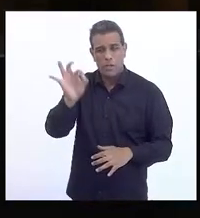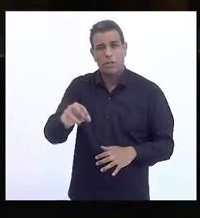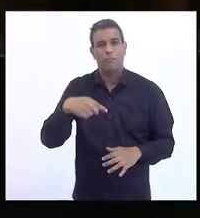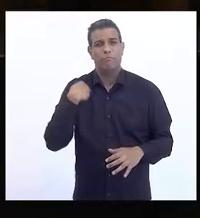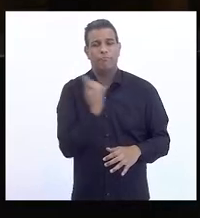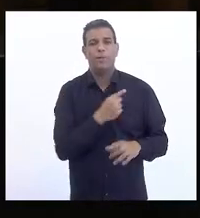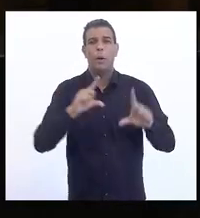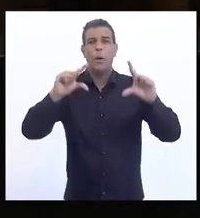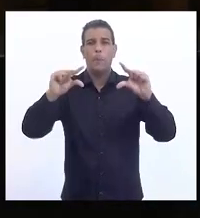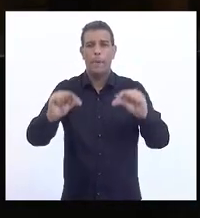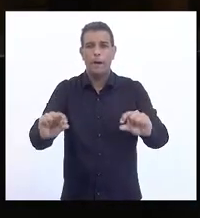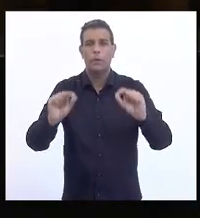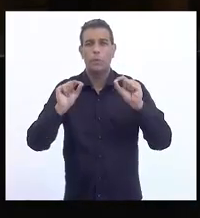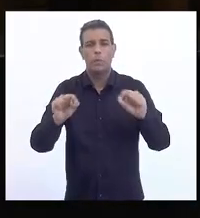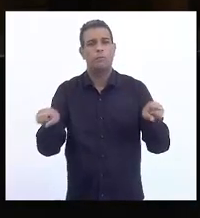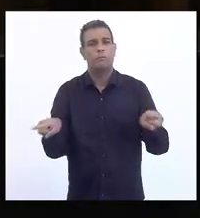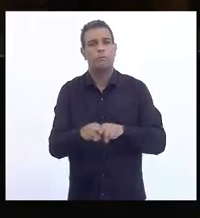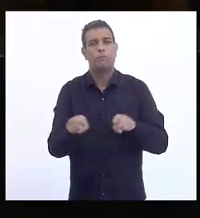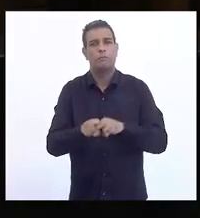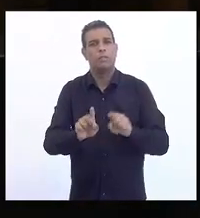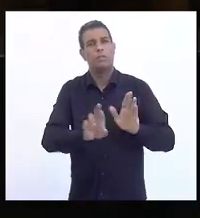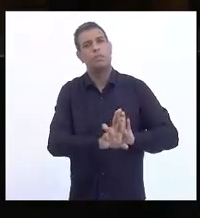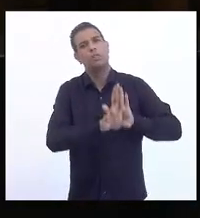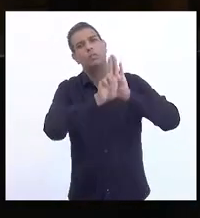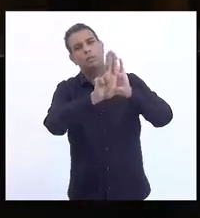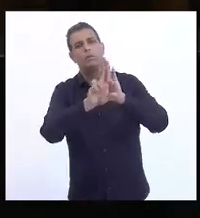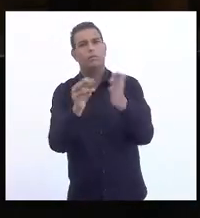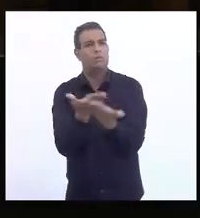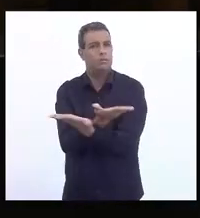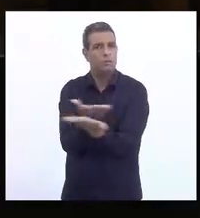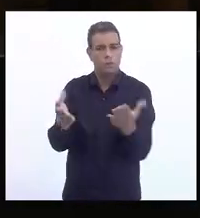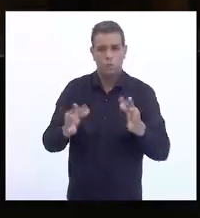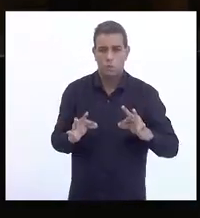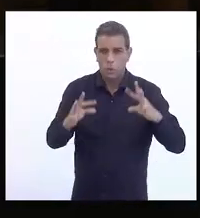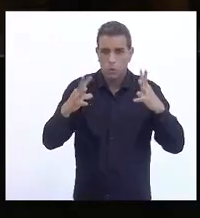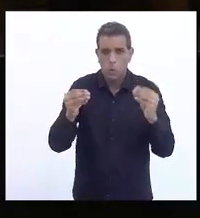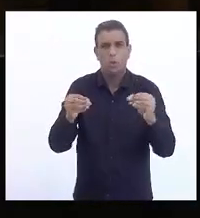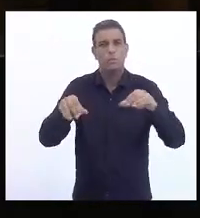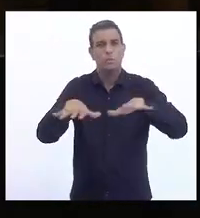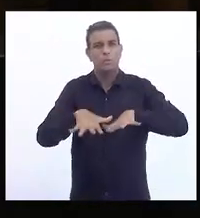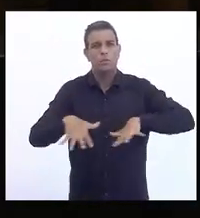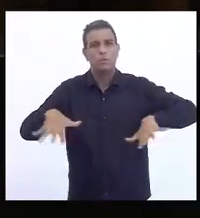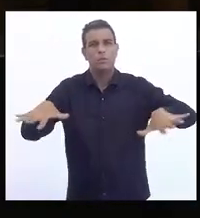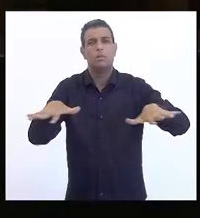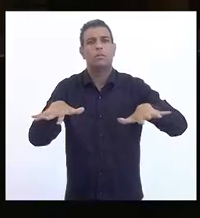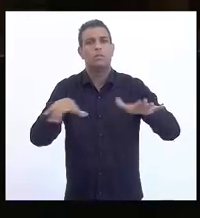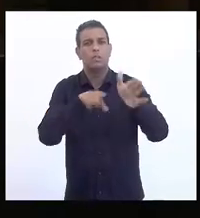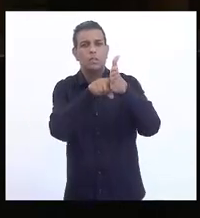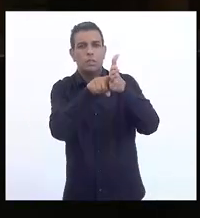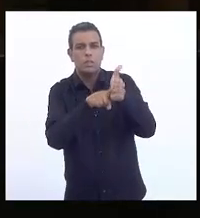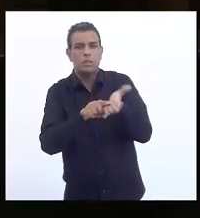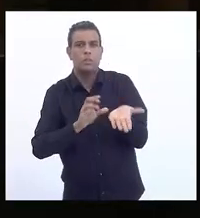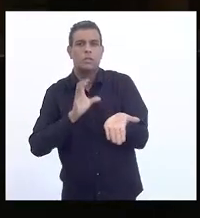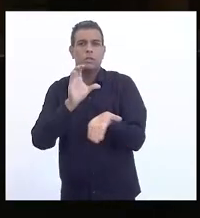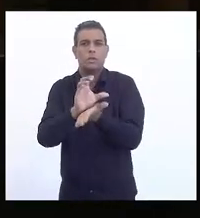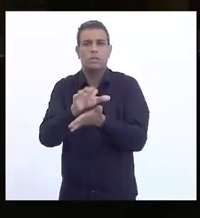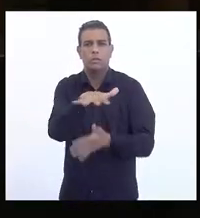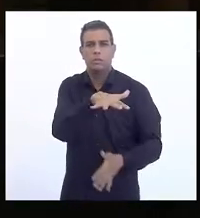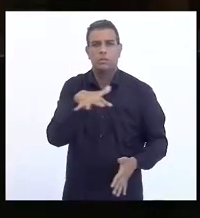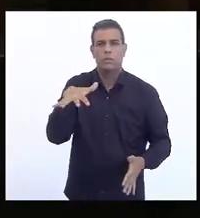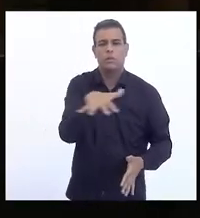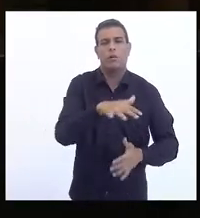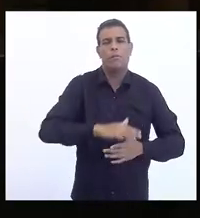74% a menos do que representa todo o aparato de investimento nessa área. Ou